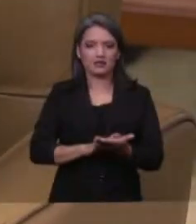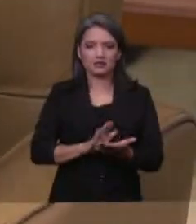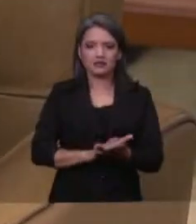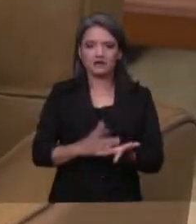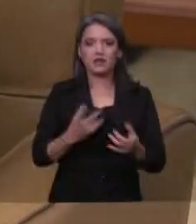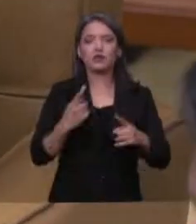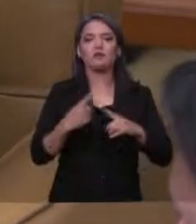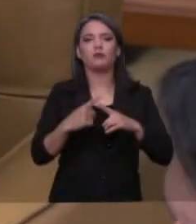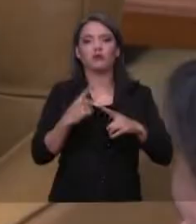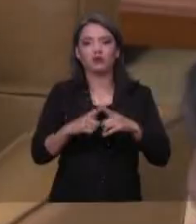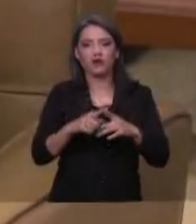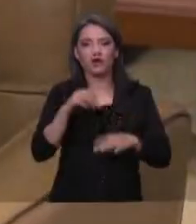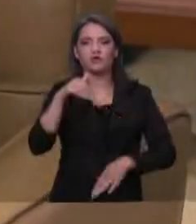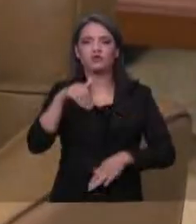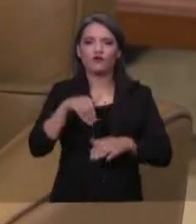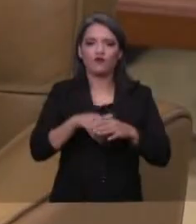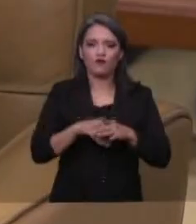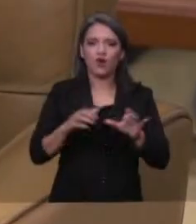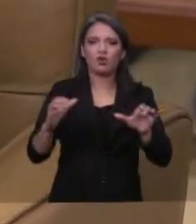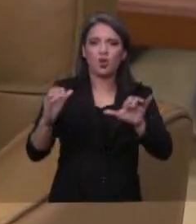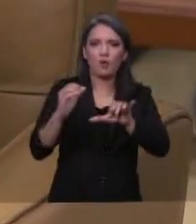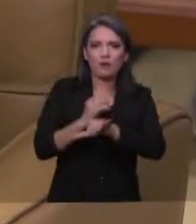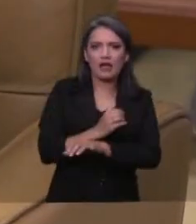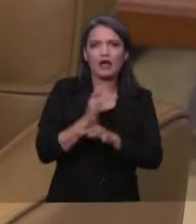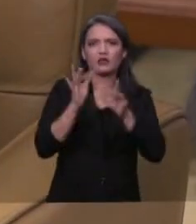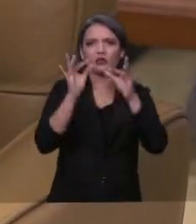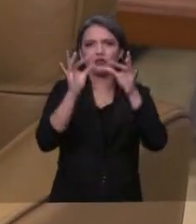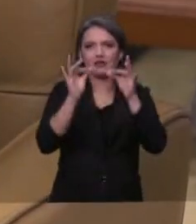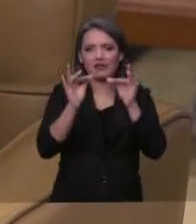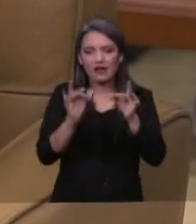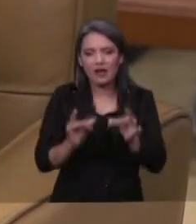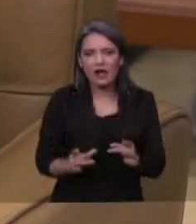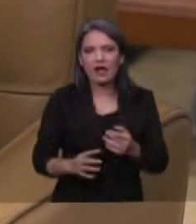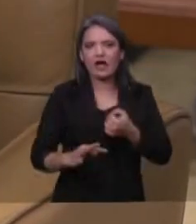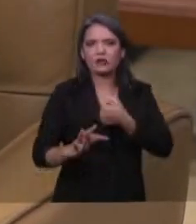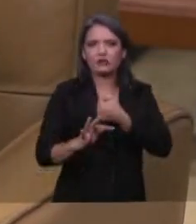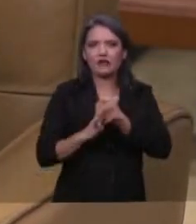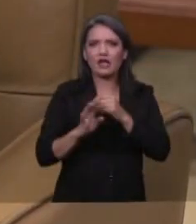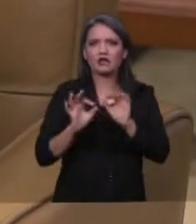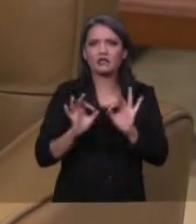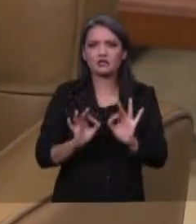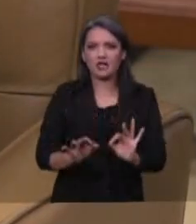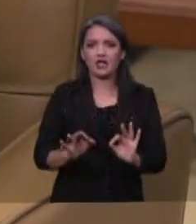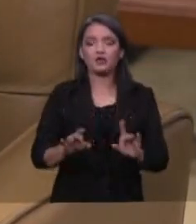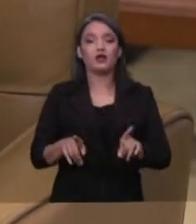pela densidade, pela boa técnica e também